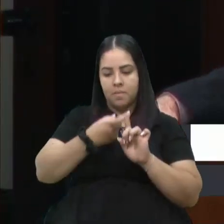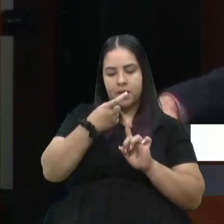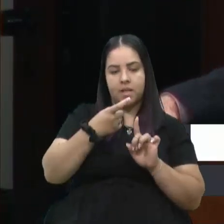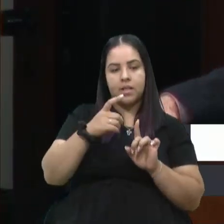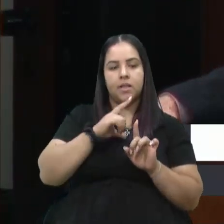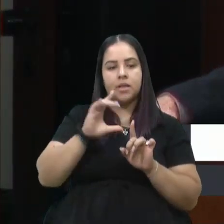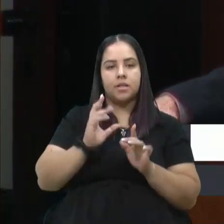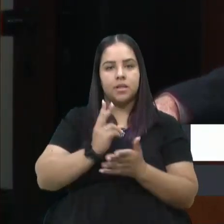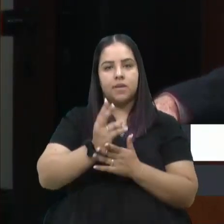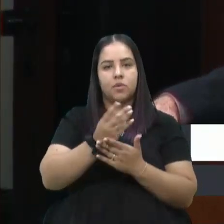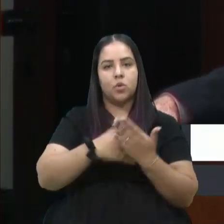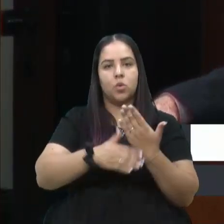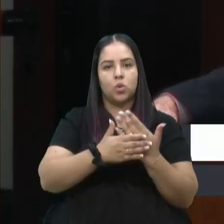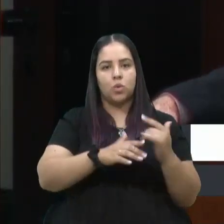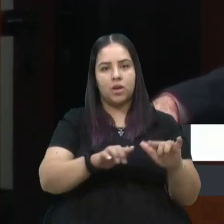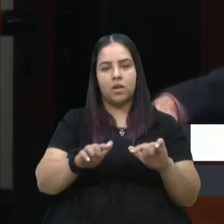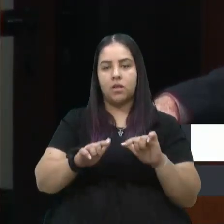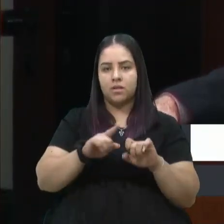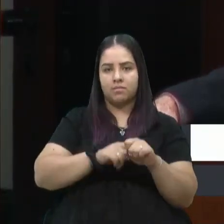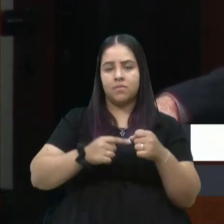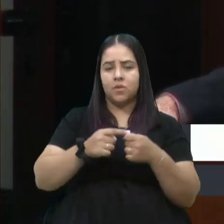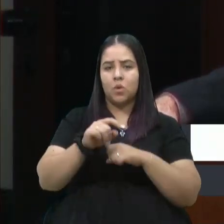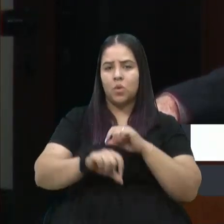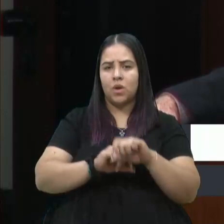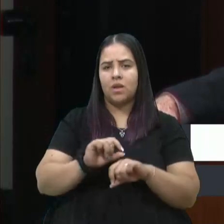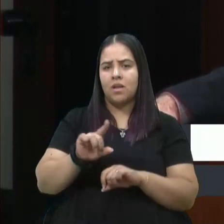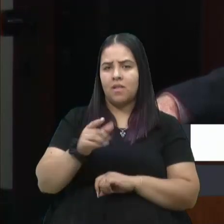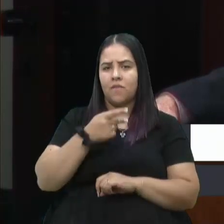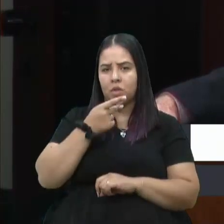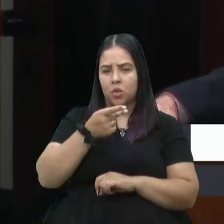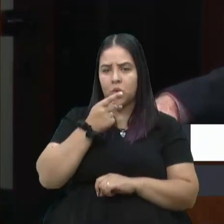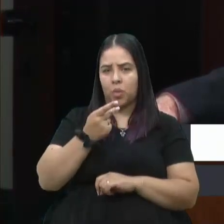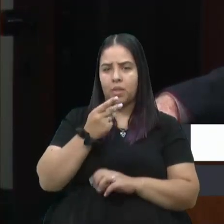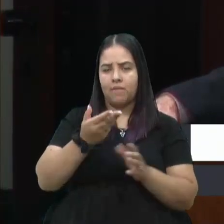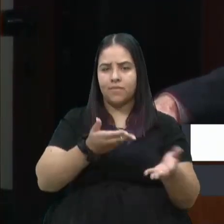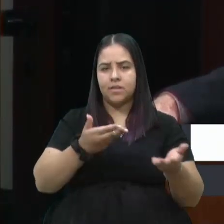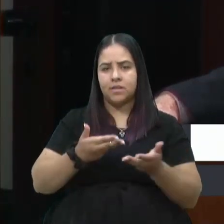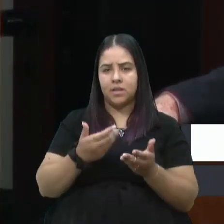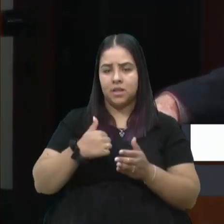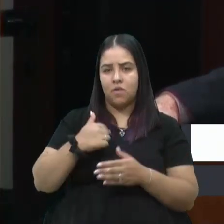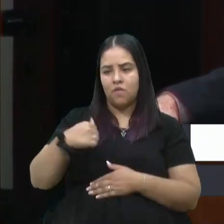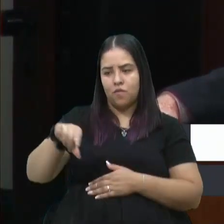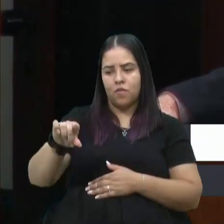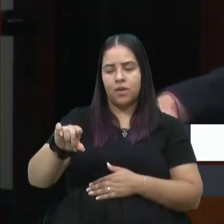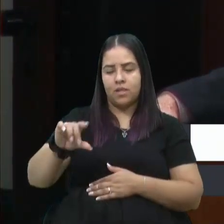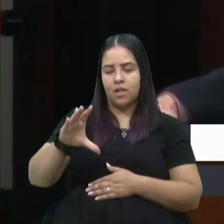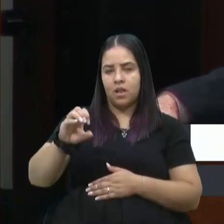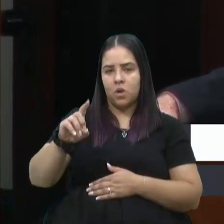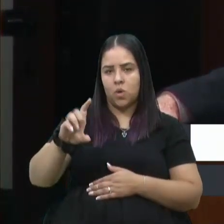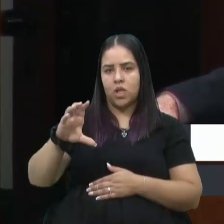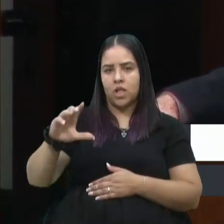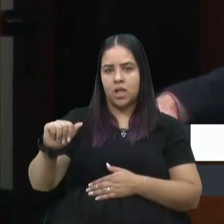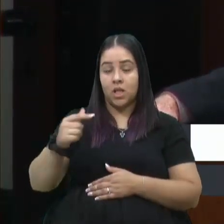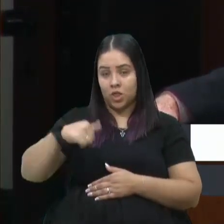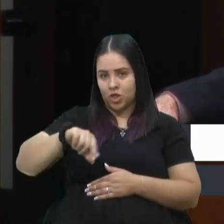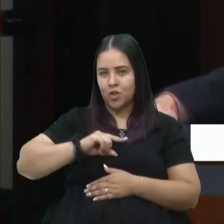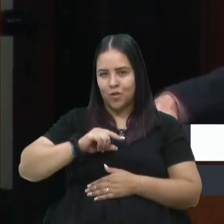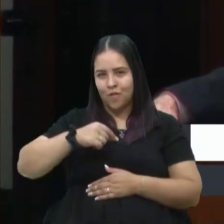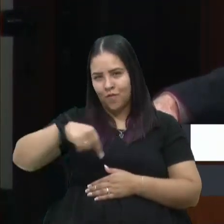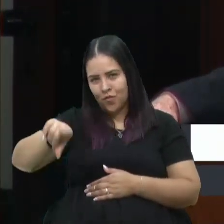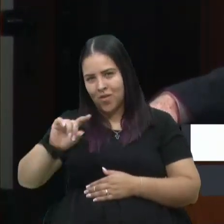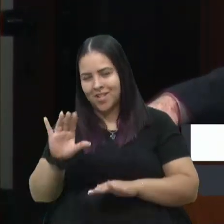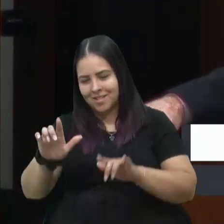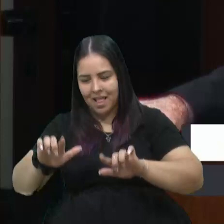cidade. Uma das coisas que ela comentou comigo na visita que eu estive há poucos dias na Codeca, nós estivemos lá, o